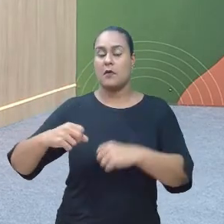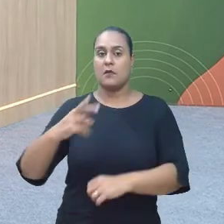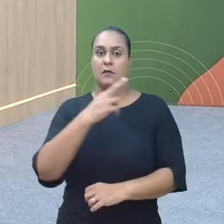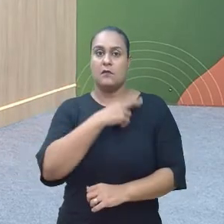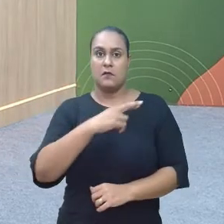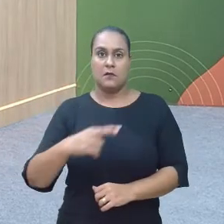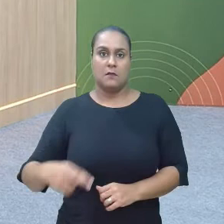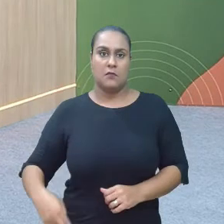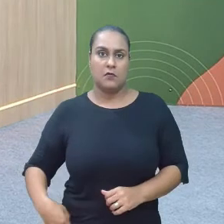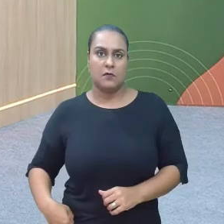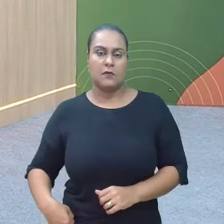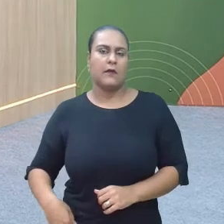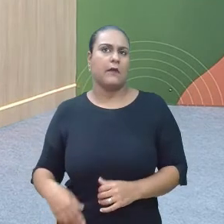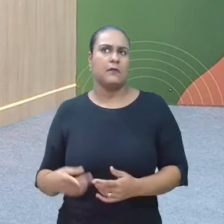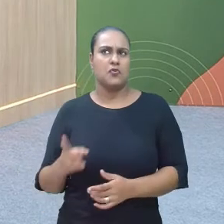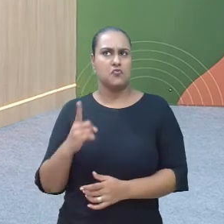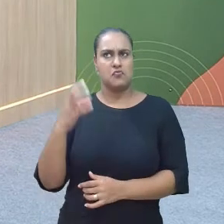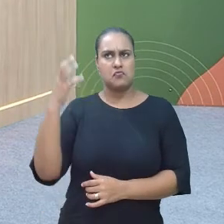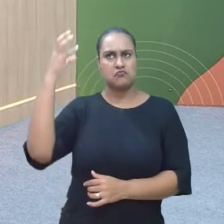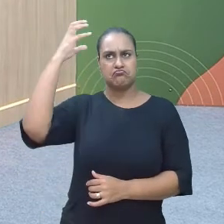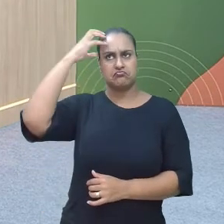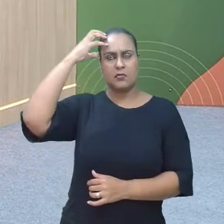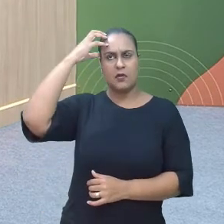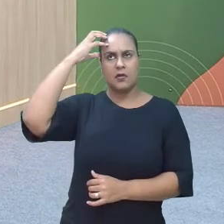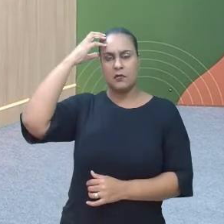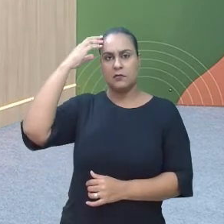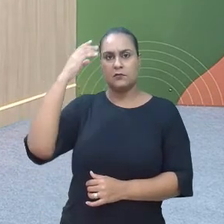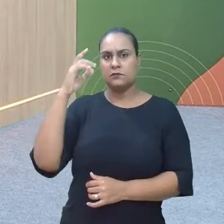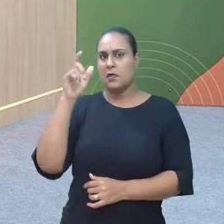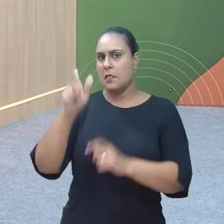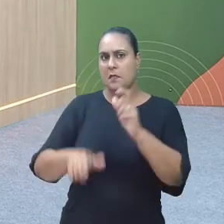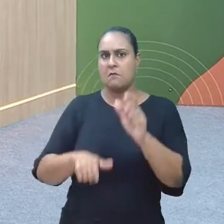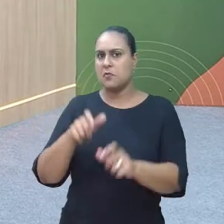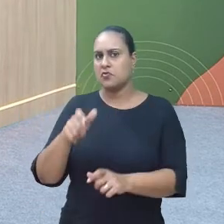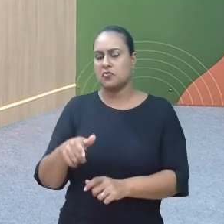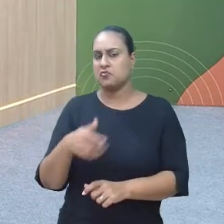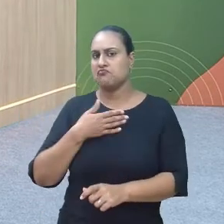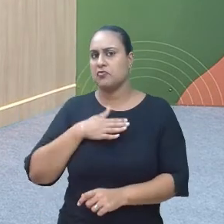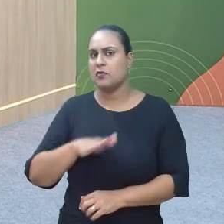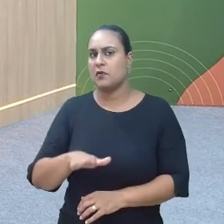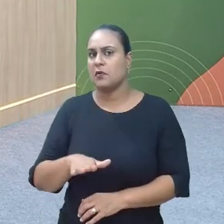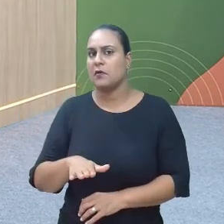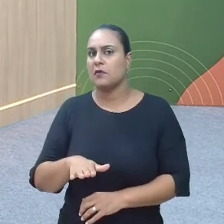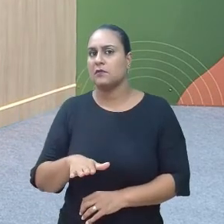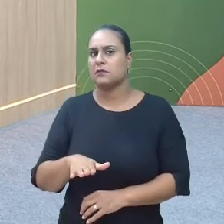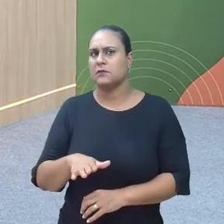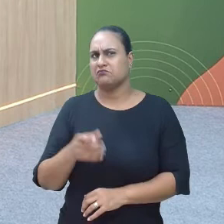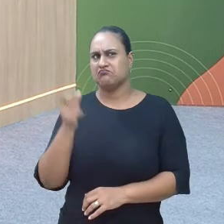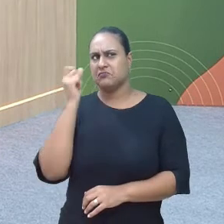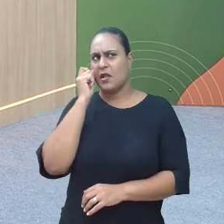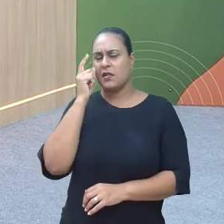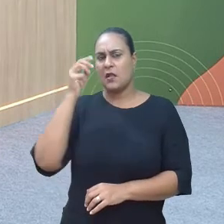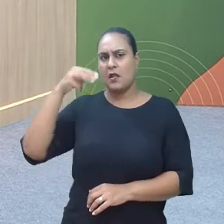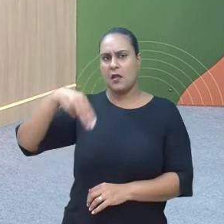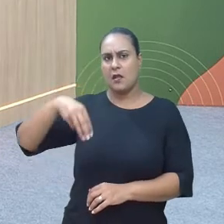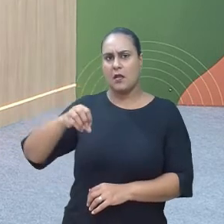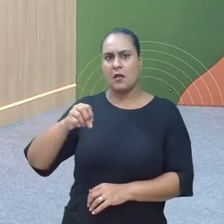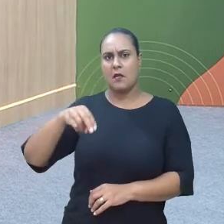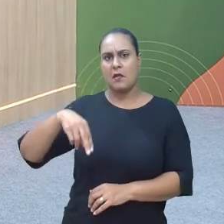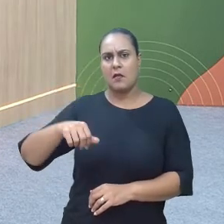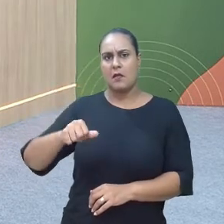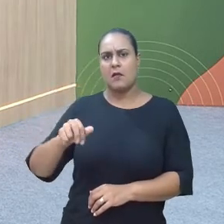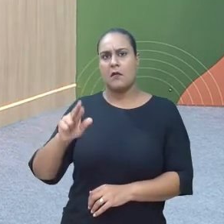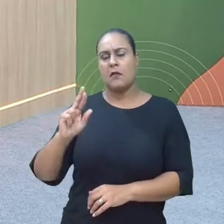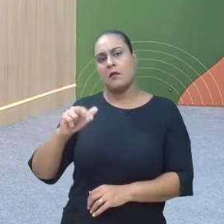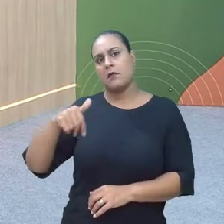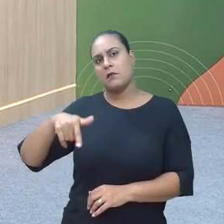ideia de monarquia não interessava muita gente, não. Pessoalmente, eu acho que a ideia de monarquia também não é legal, não. A não ser que eu fosse o rei, né? Se